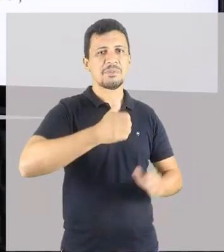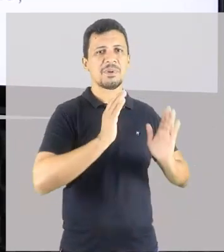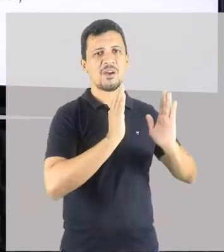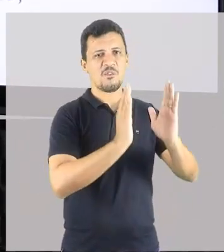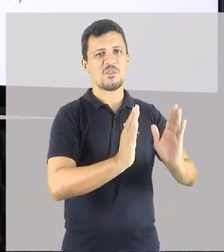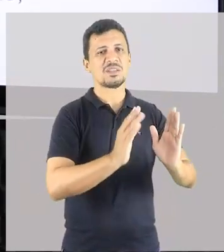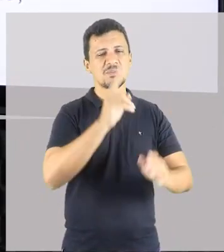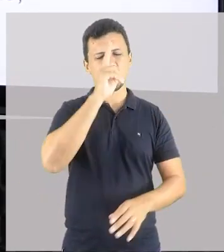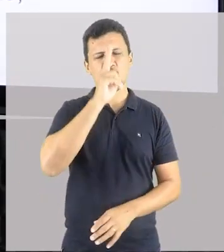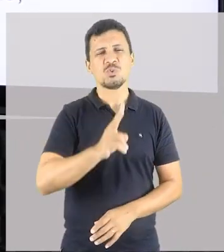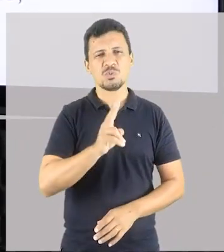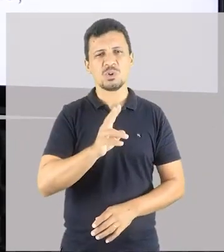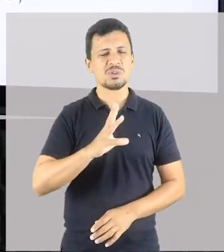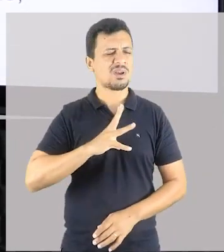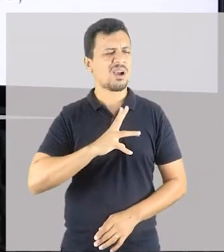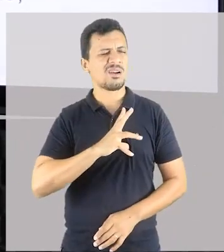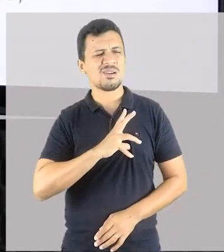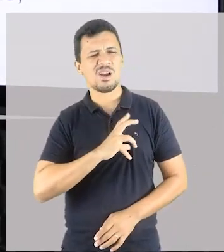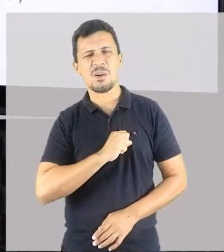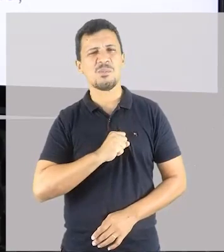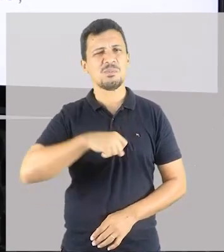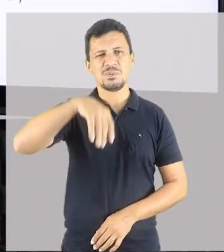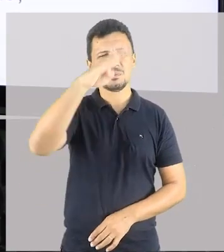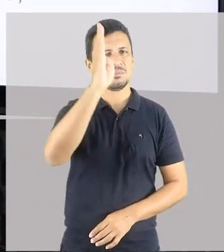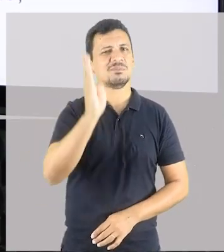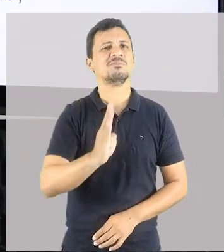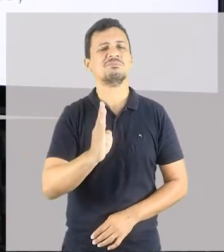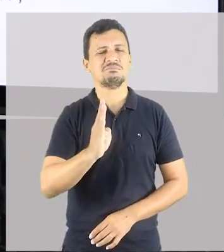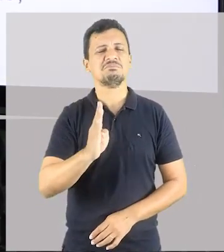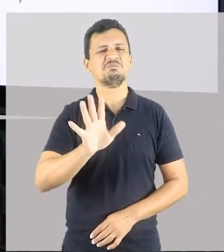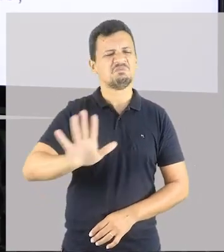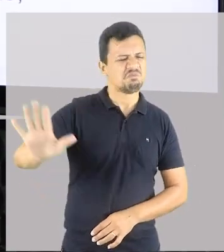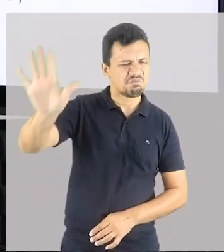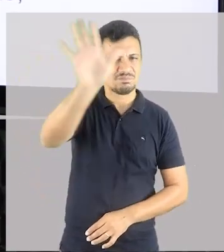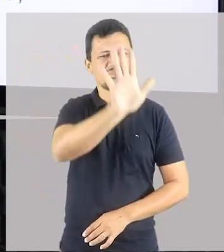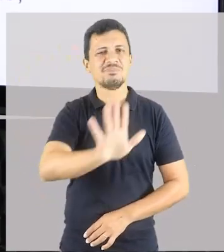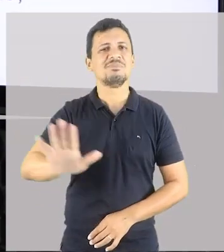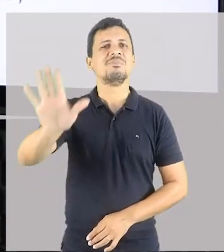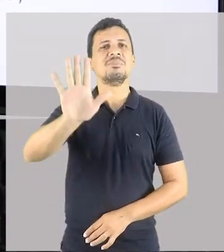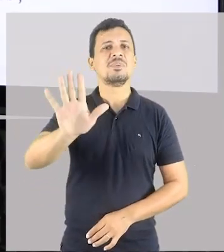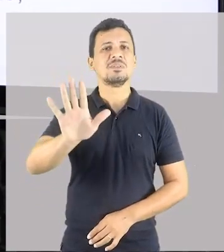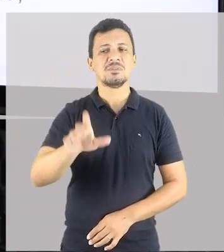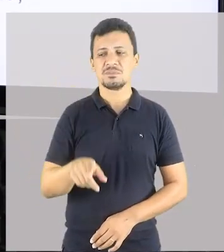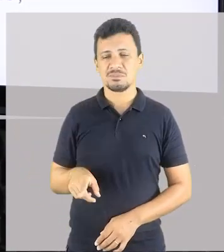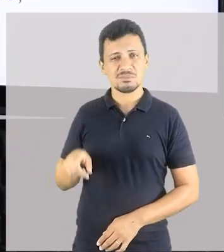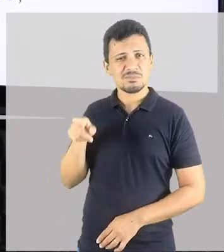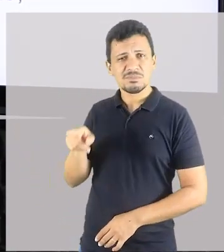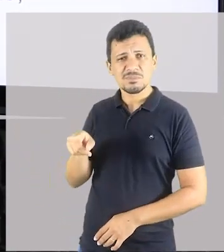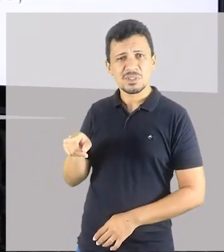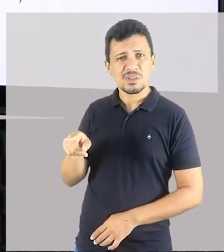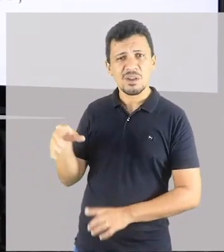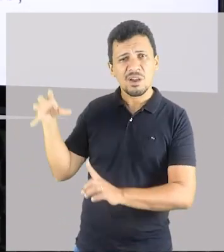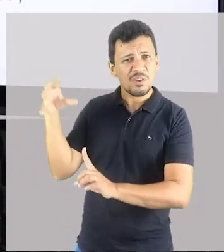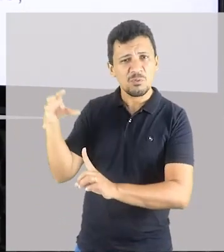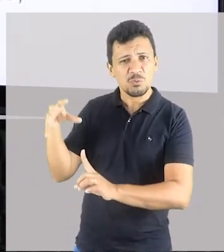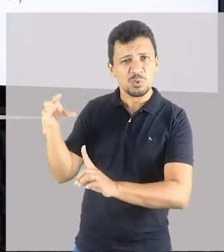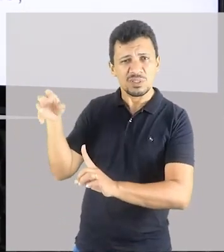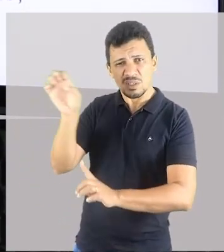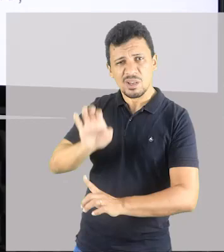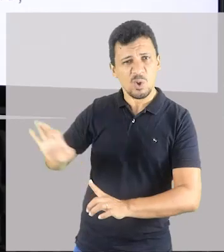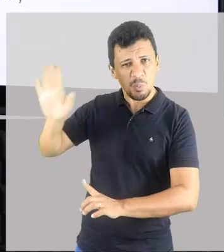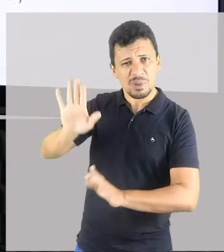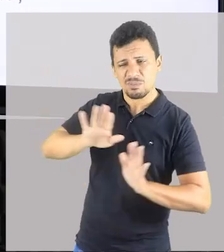muito forte mesmo, tá? Porque a ideia realmente de, mais ou menos assim, vamos romper com a influência